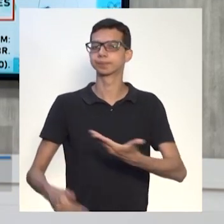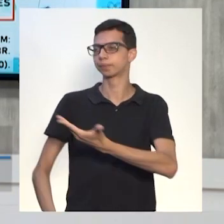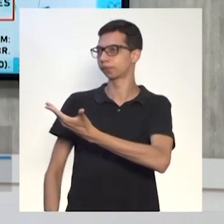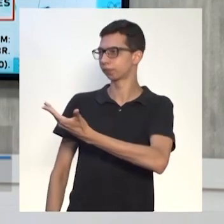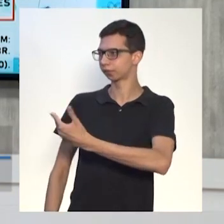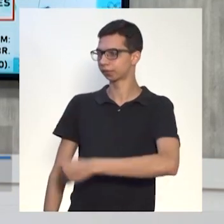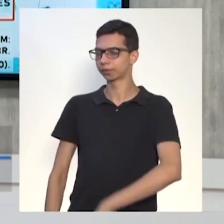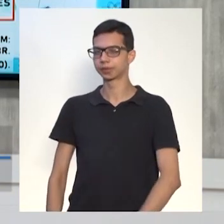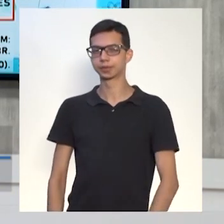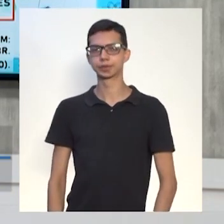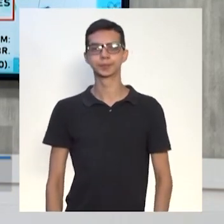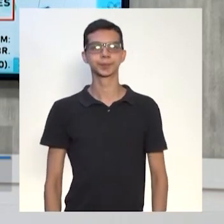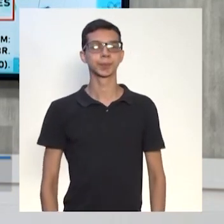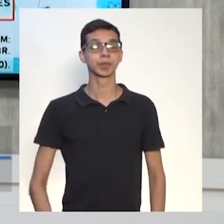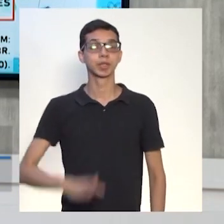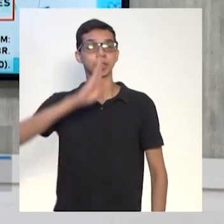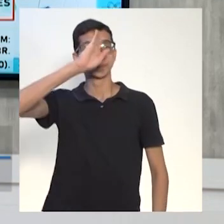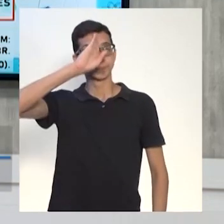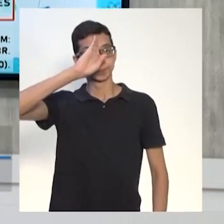foram